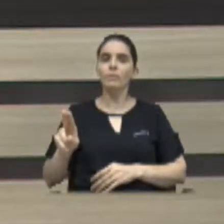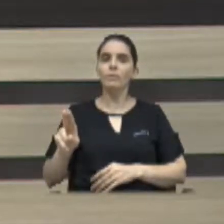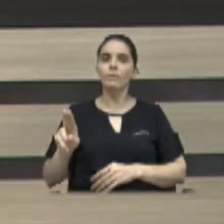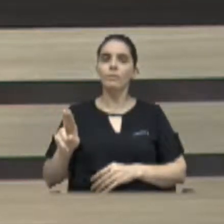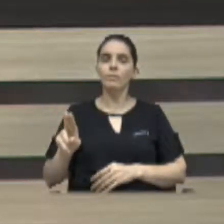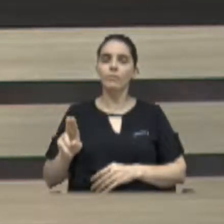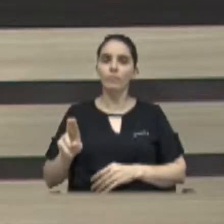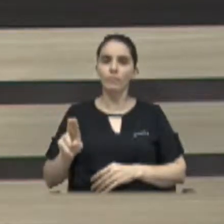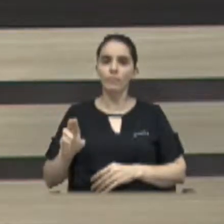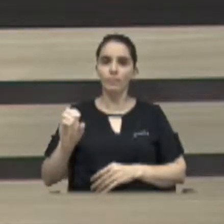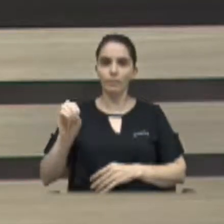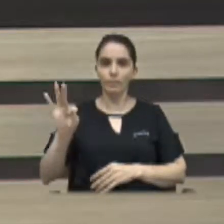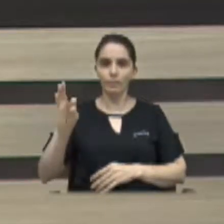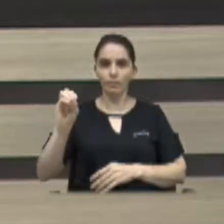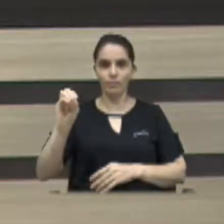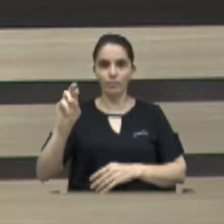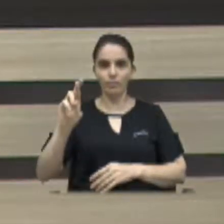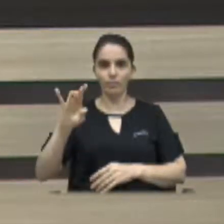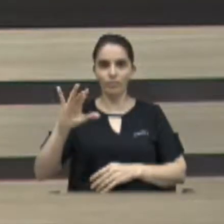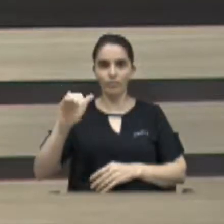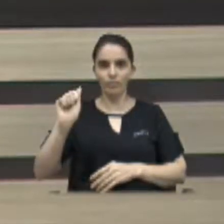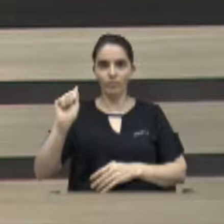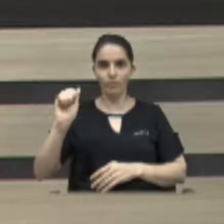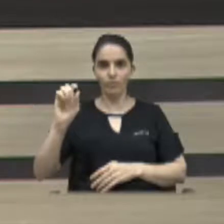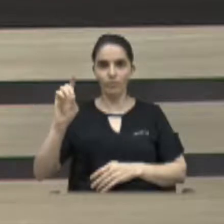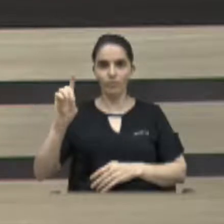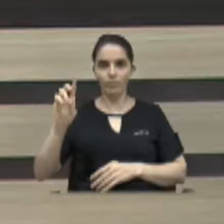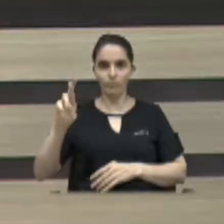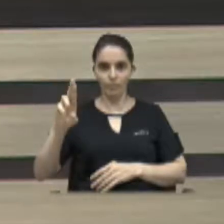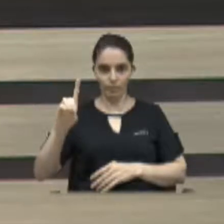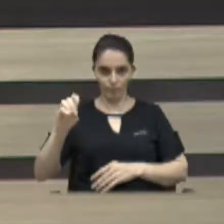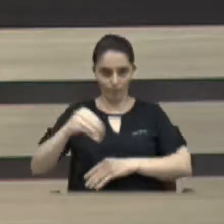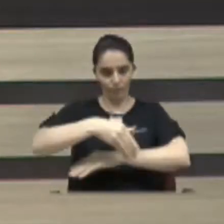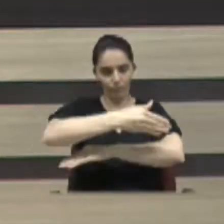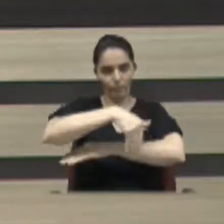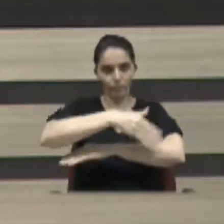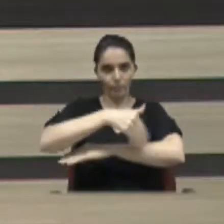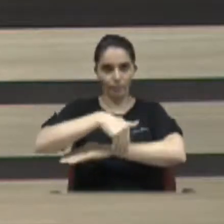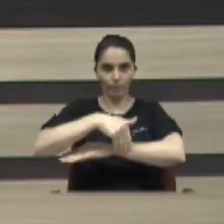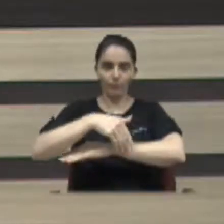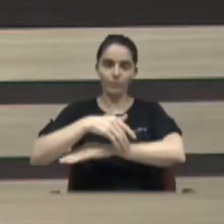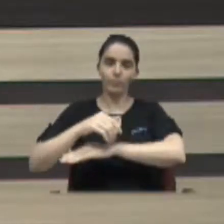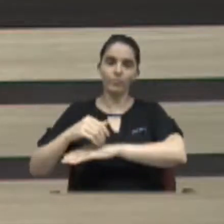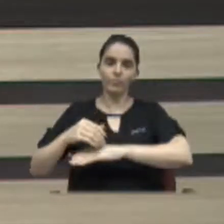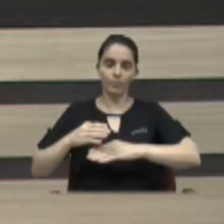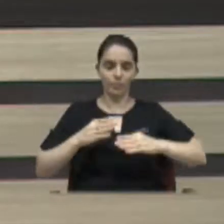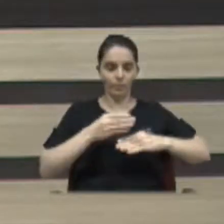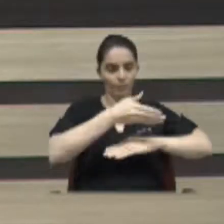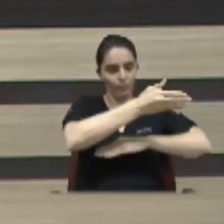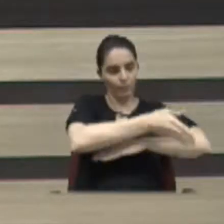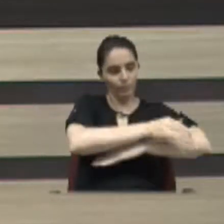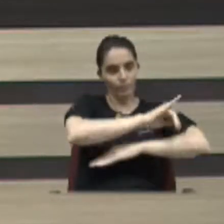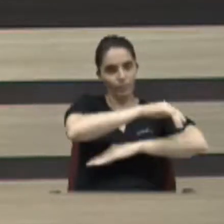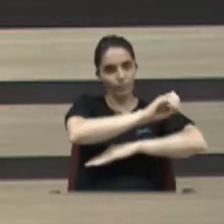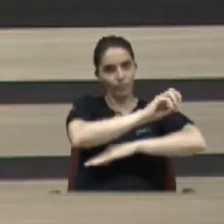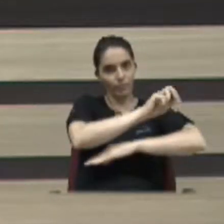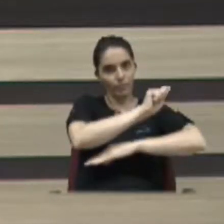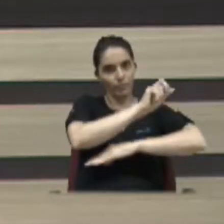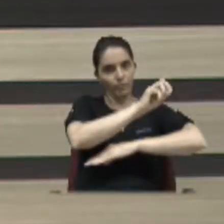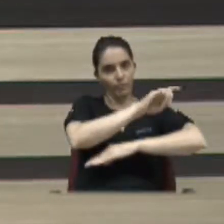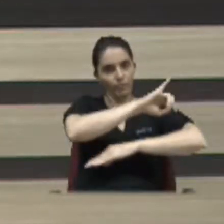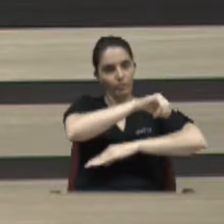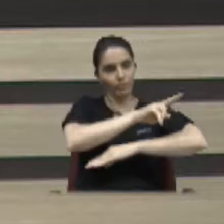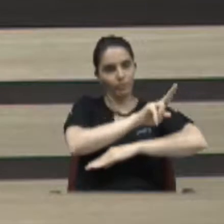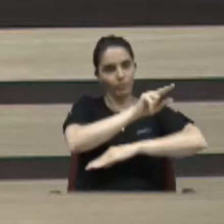do senhor Otto Ricardo Ronhart Filho, a rua projetada localizada entre as ruas João de Quadros Júnior